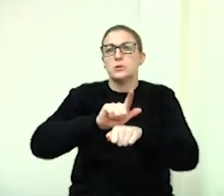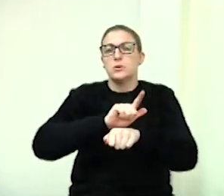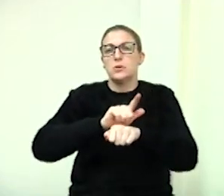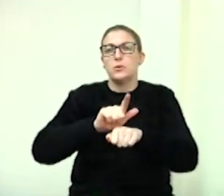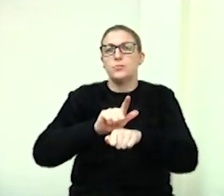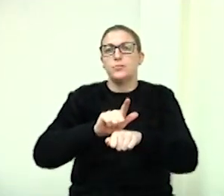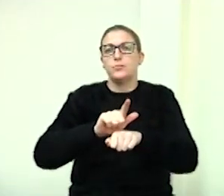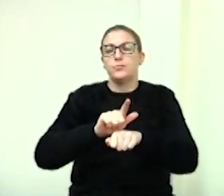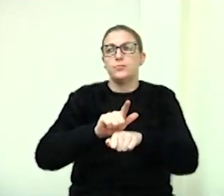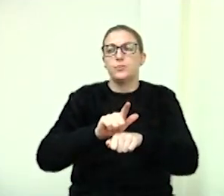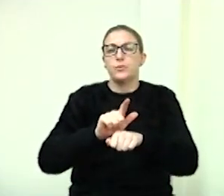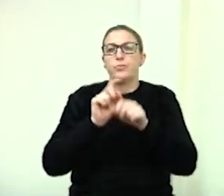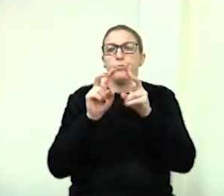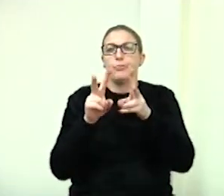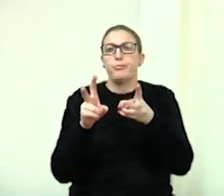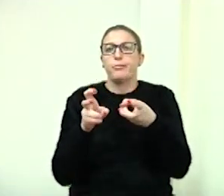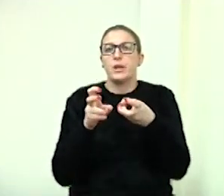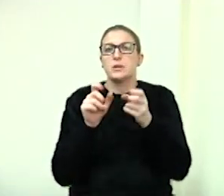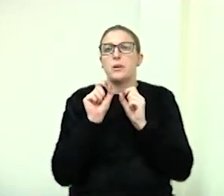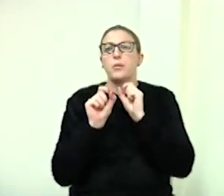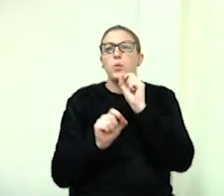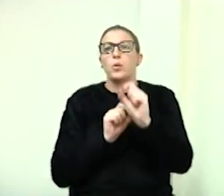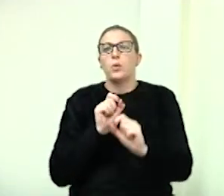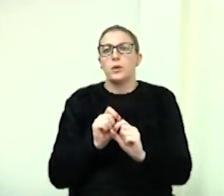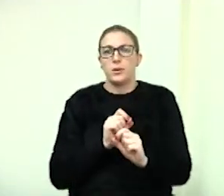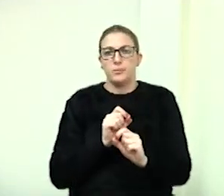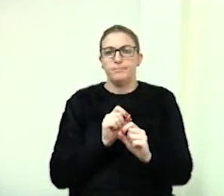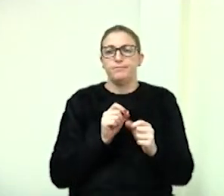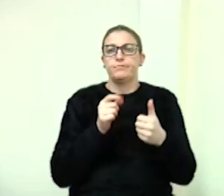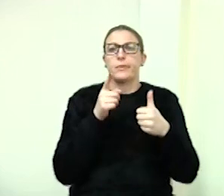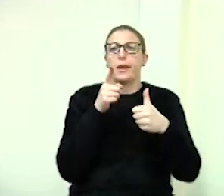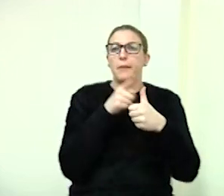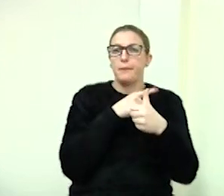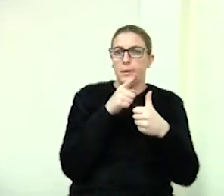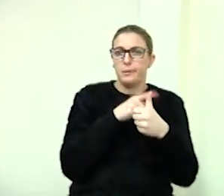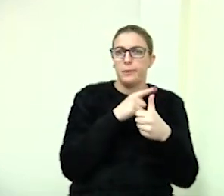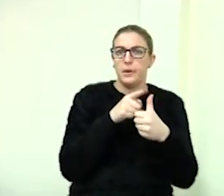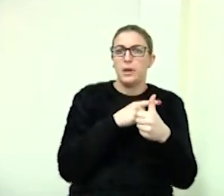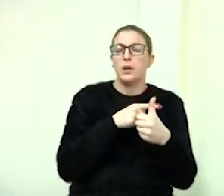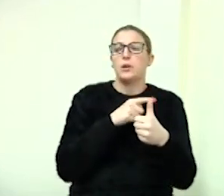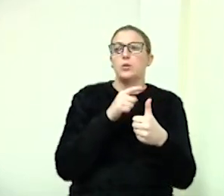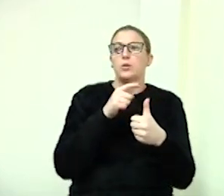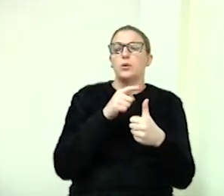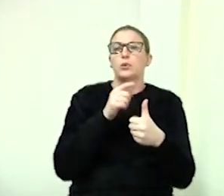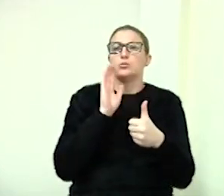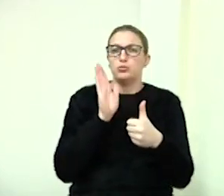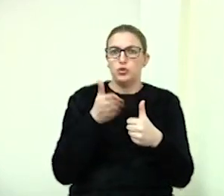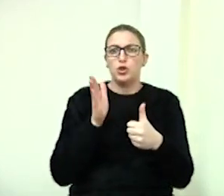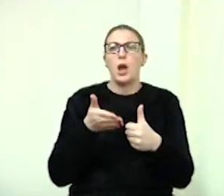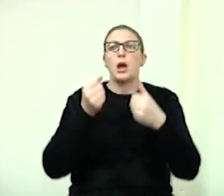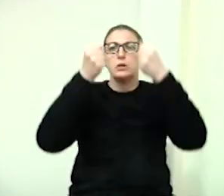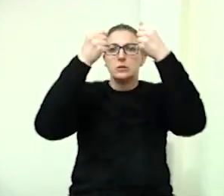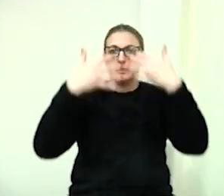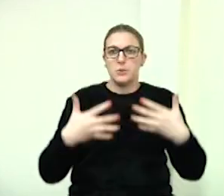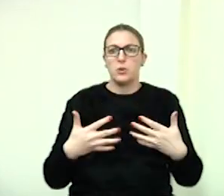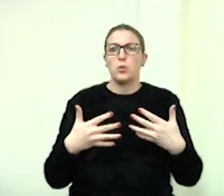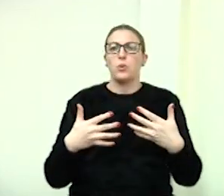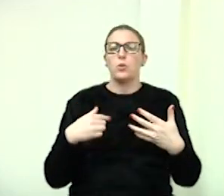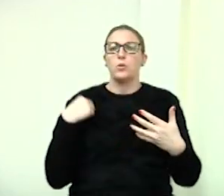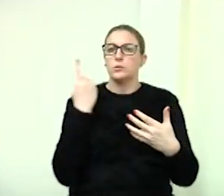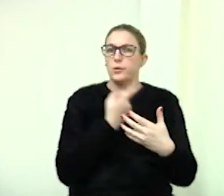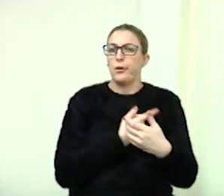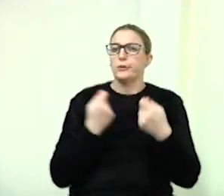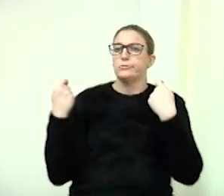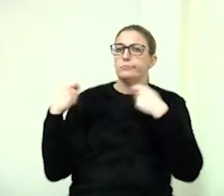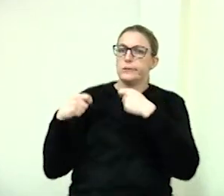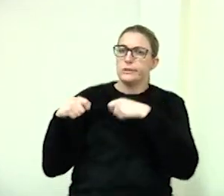onde a gente percebe duas situações. A primeira já colocada sobre a questão da dependência que nós vamos ter